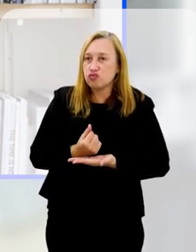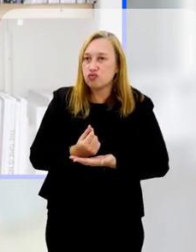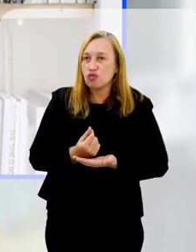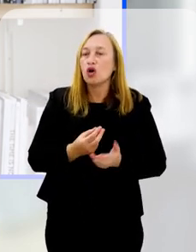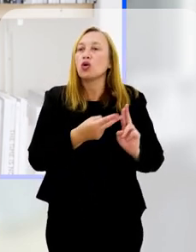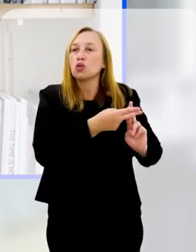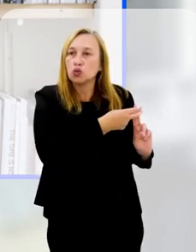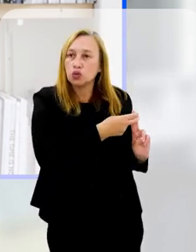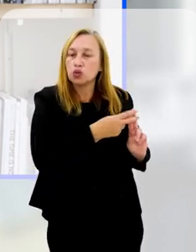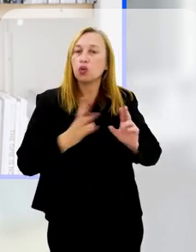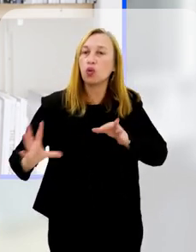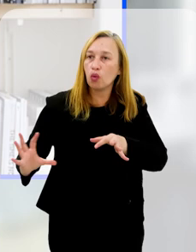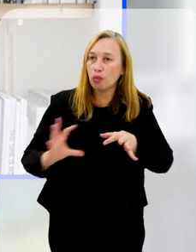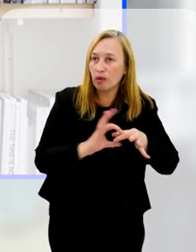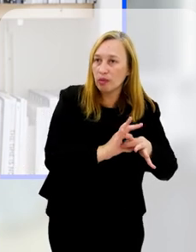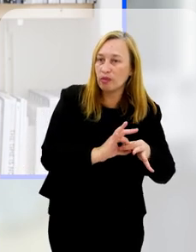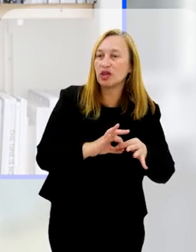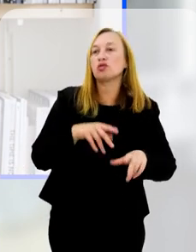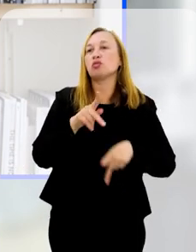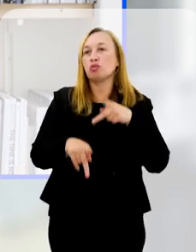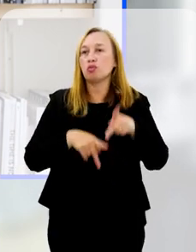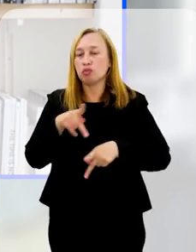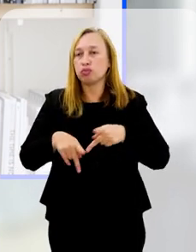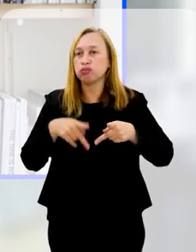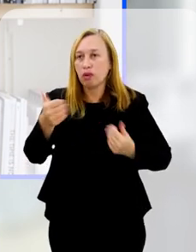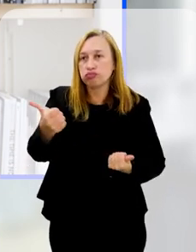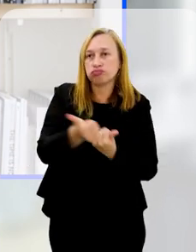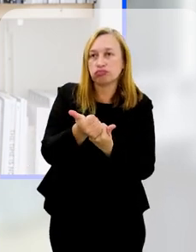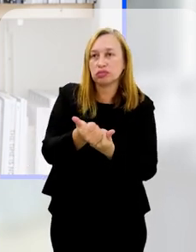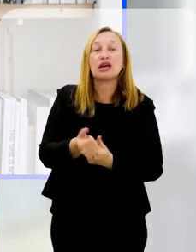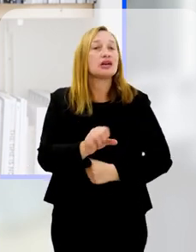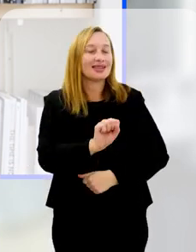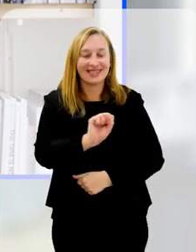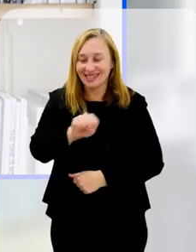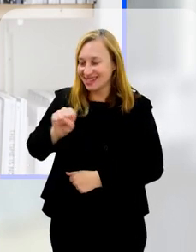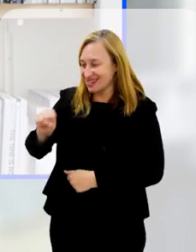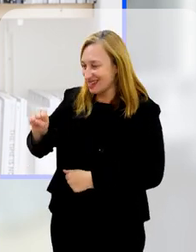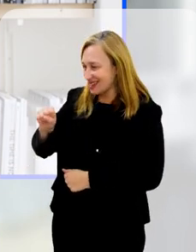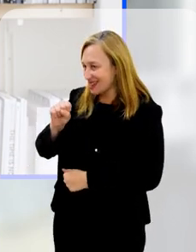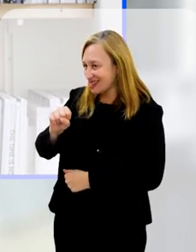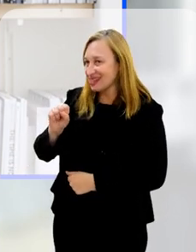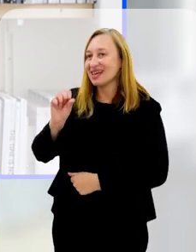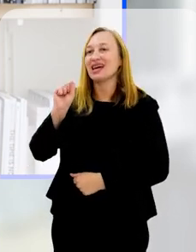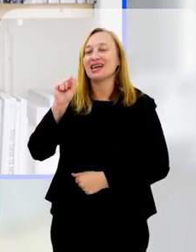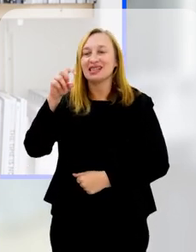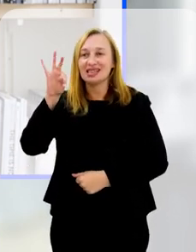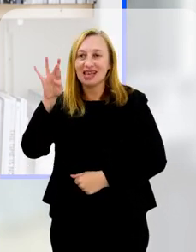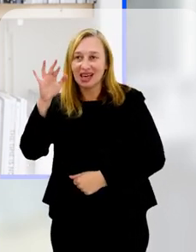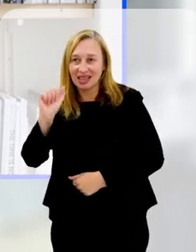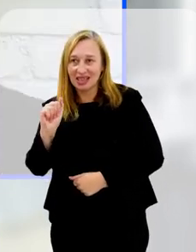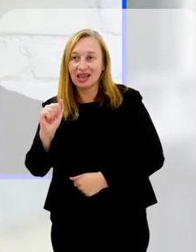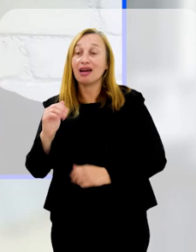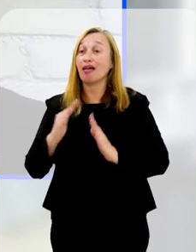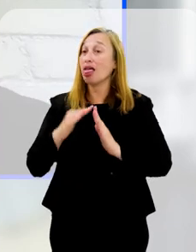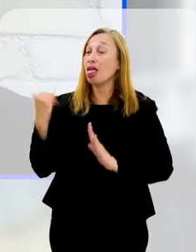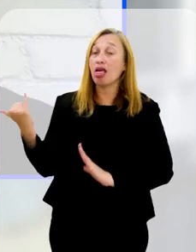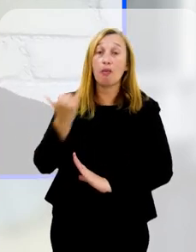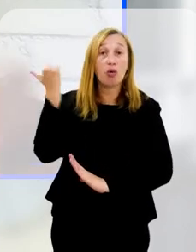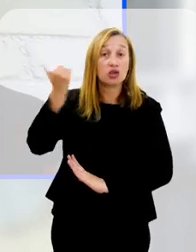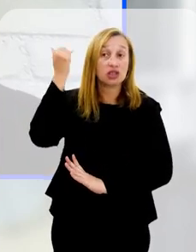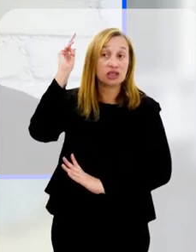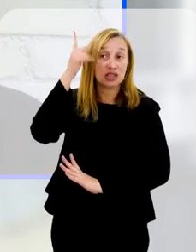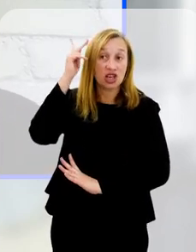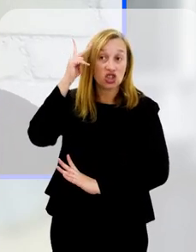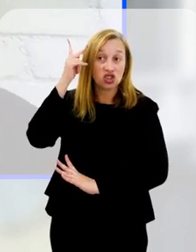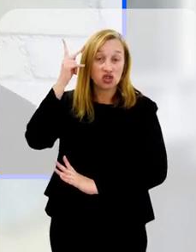do SUS, enfim, ela tem um complemento aí de atendimento para a população, né? Sim, as santas casas são muito importantes,